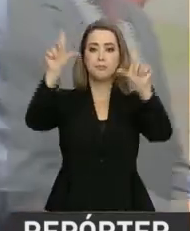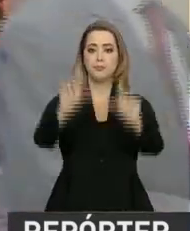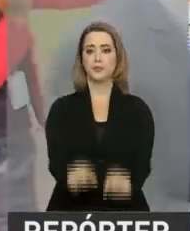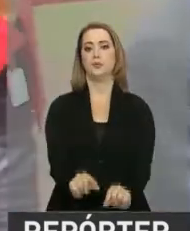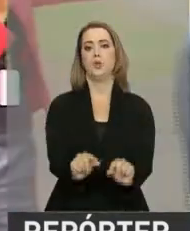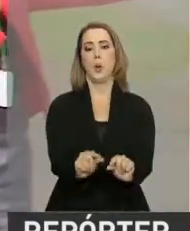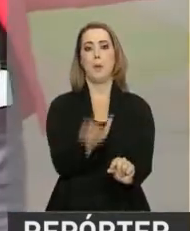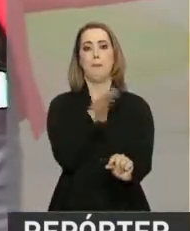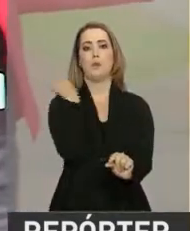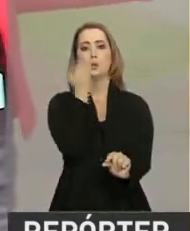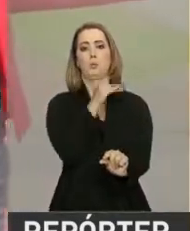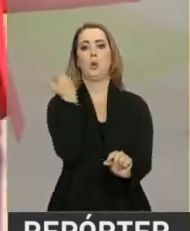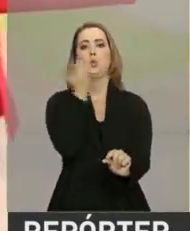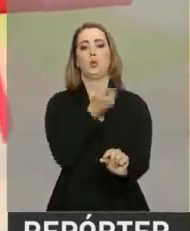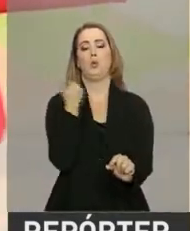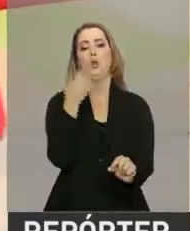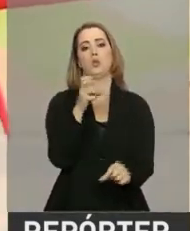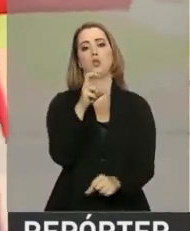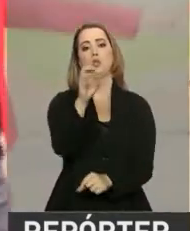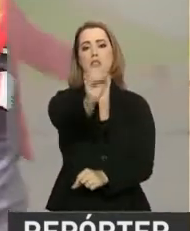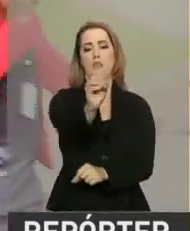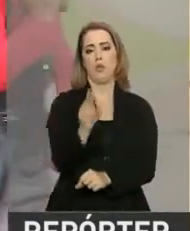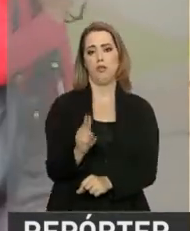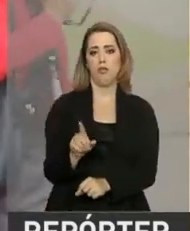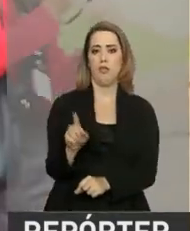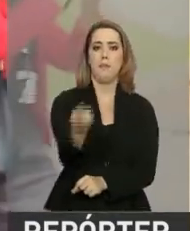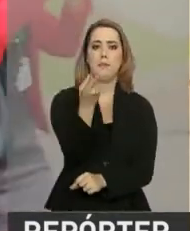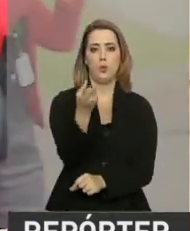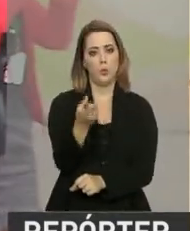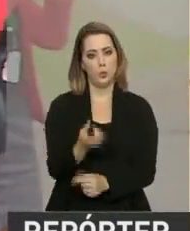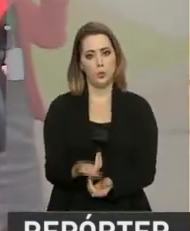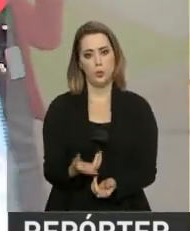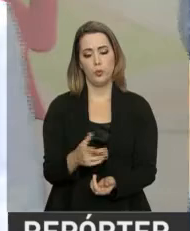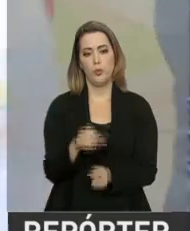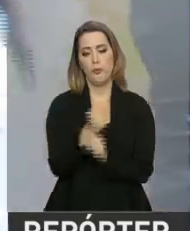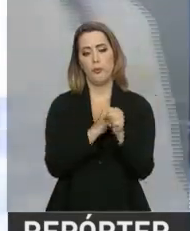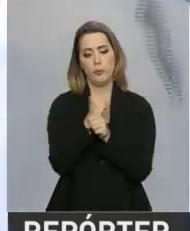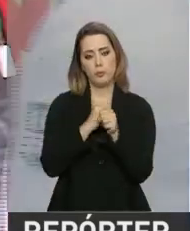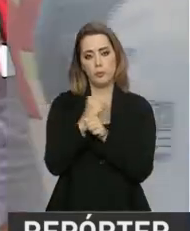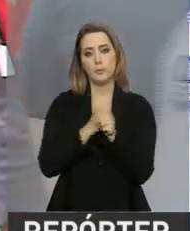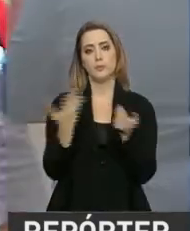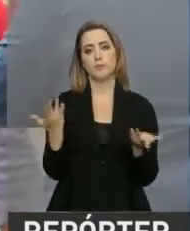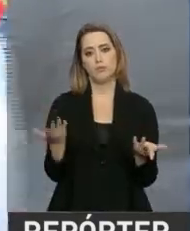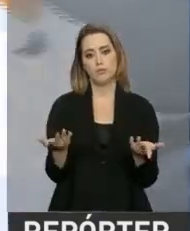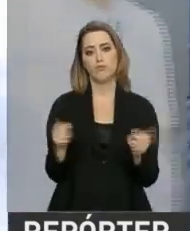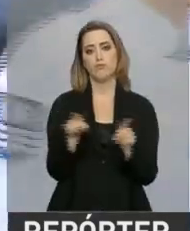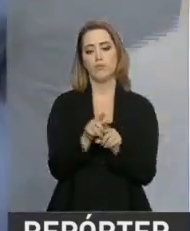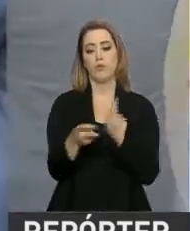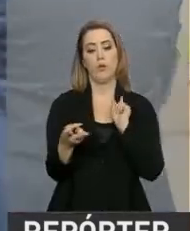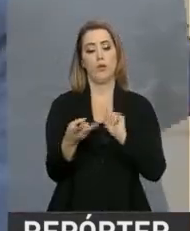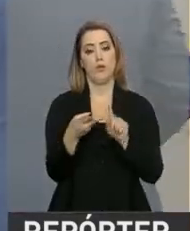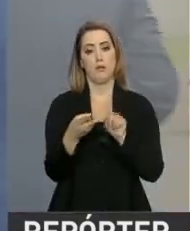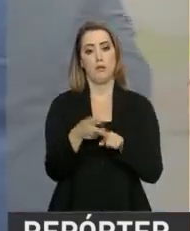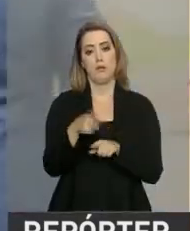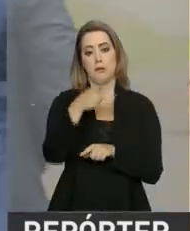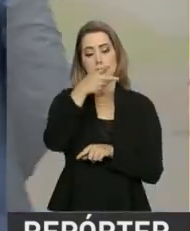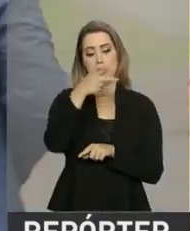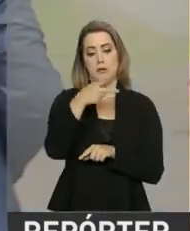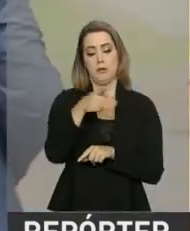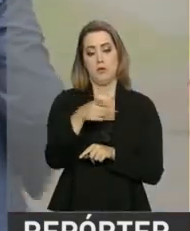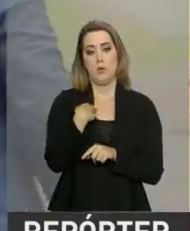número de homicídios mais de 50 mil mortes dolosos por ano no país o segundo pilar os crimes transnacionais